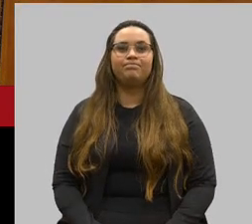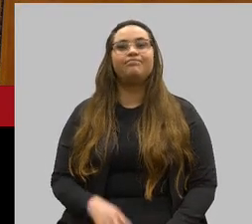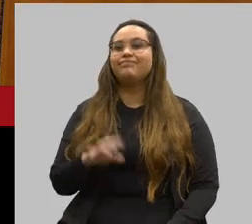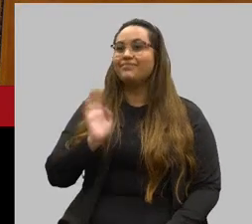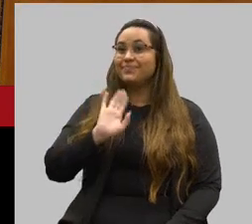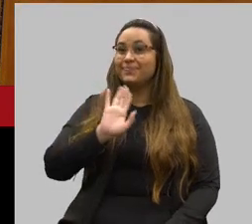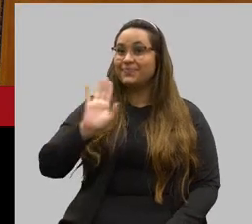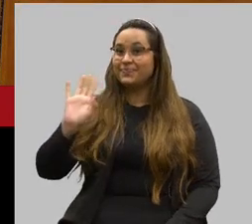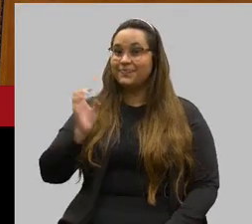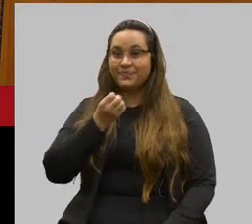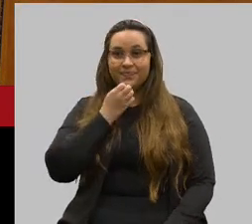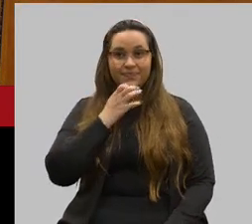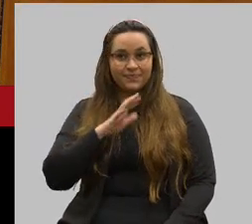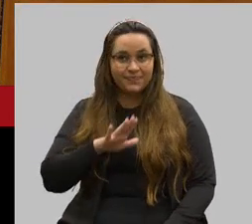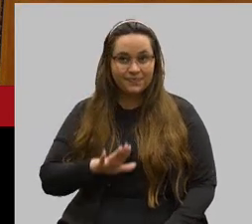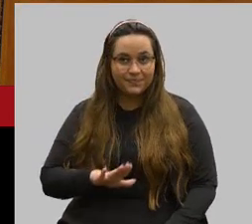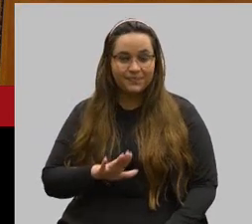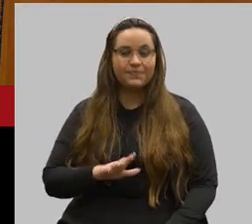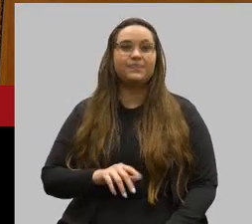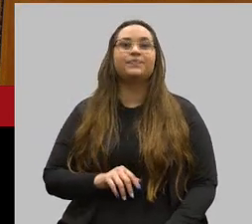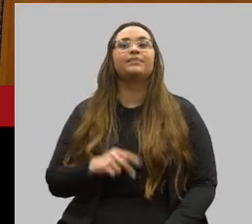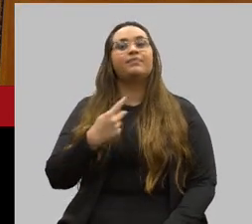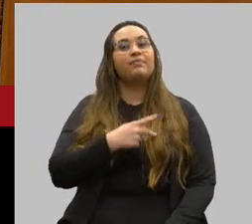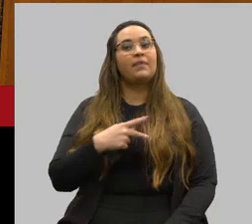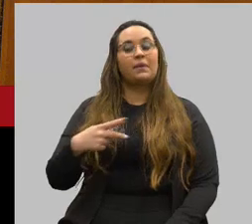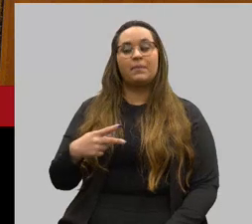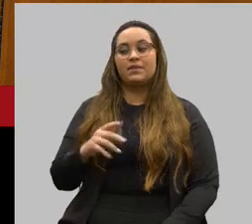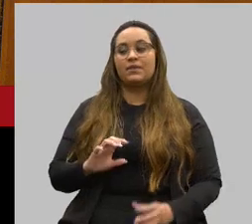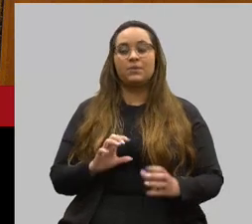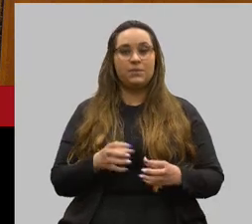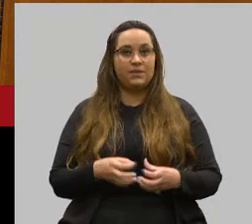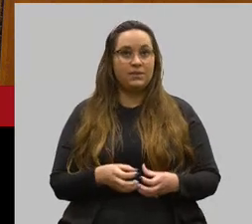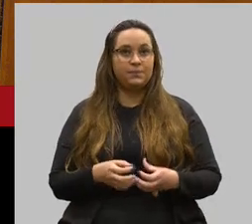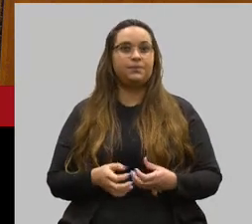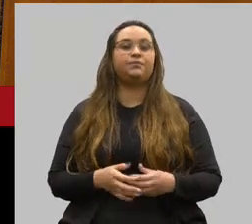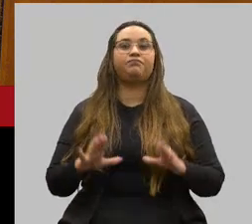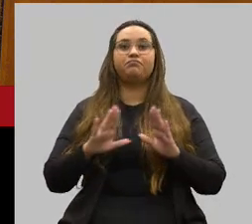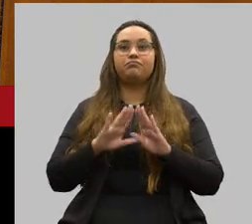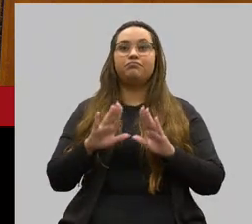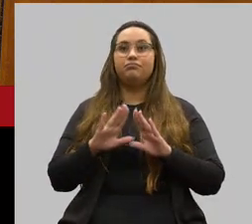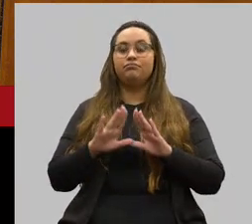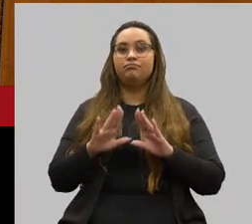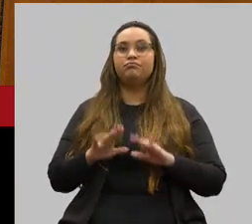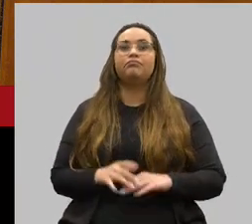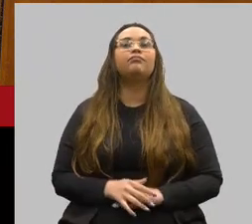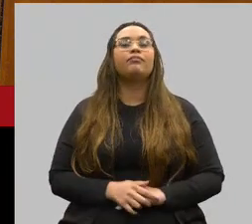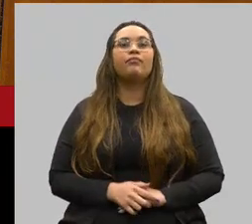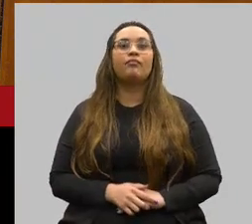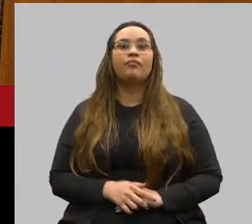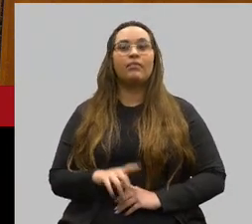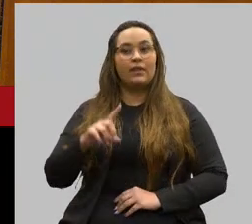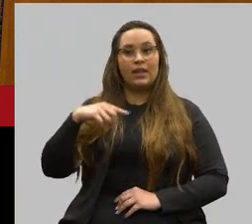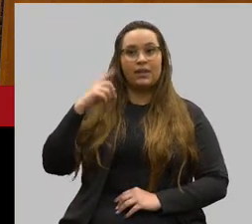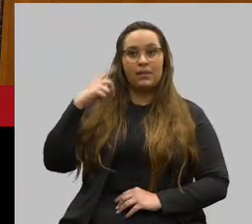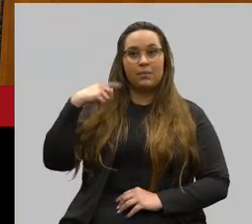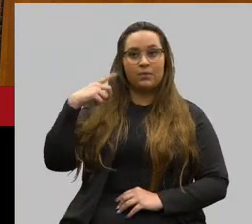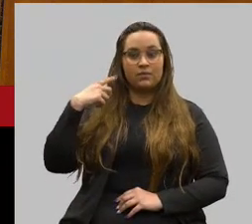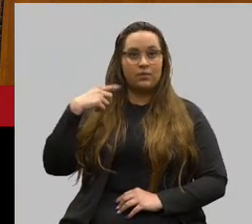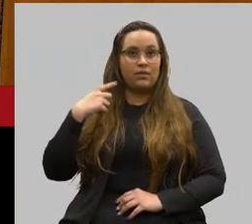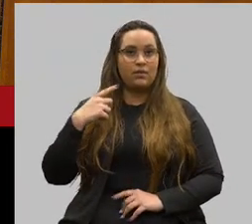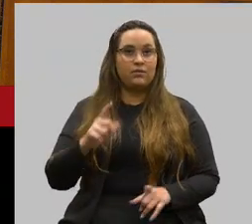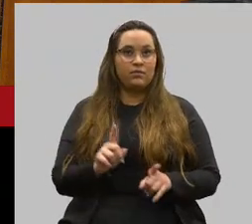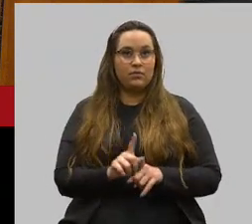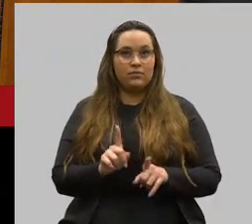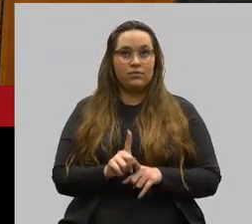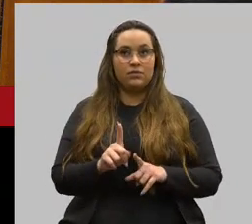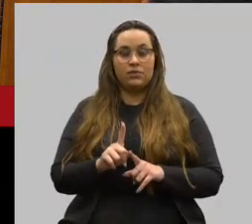Boa tarde Deputado Sargento Rodrigues presidente da Comissão de segurança pública da Assembleia Legislativa bo tarde Deputado ti Torres presidente da Comissão de